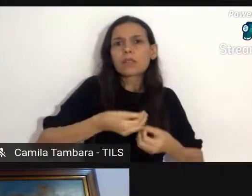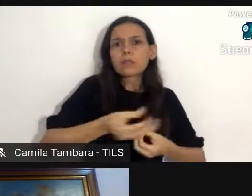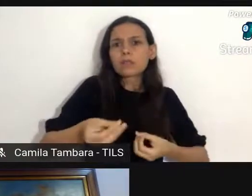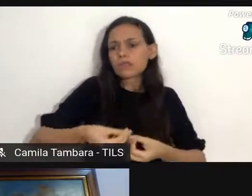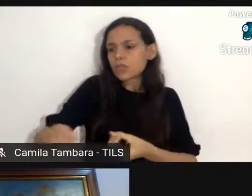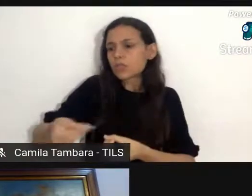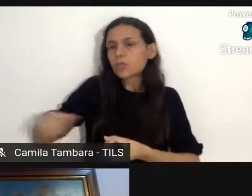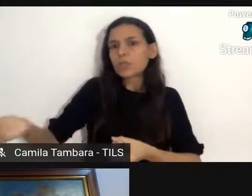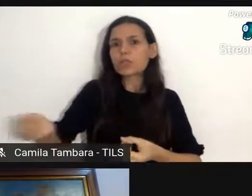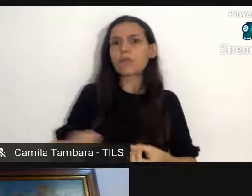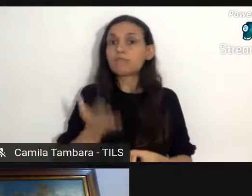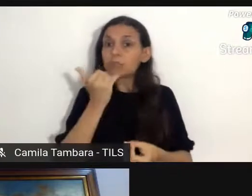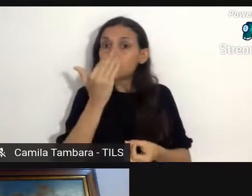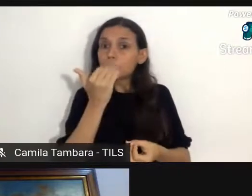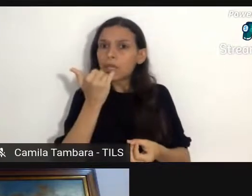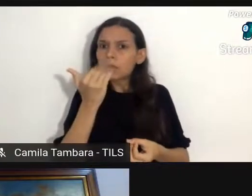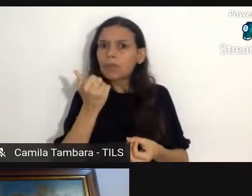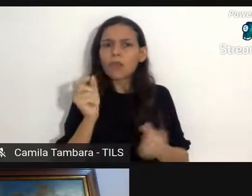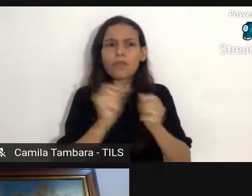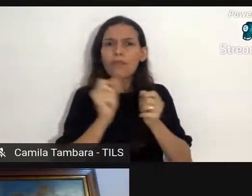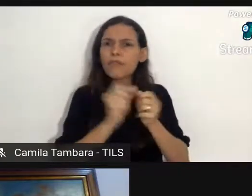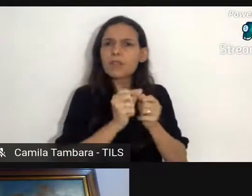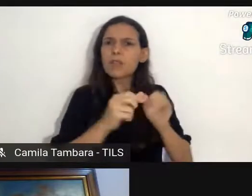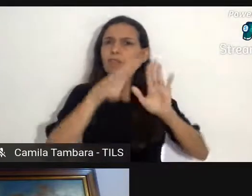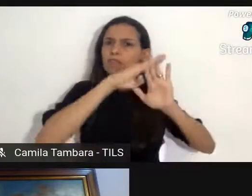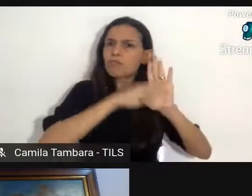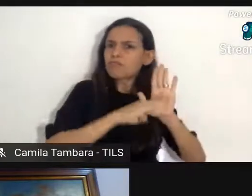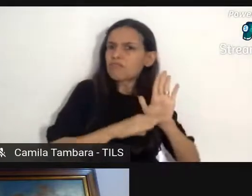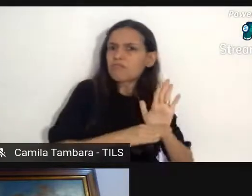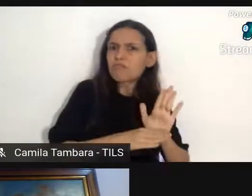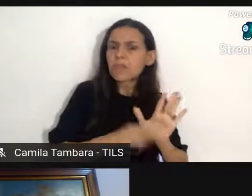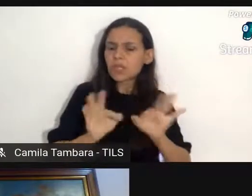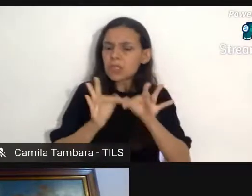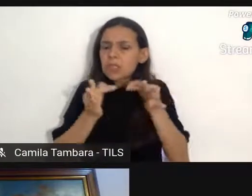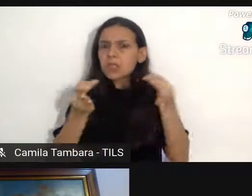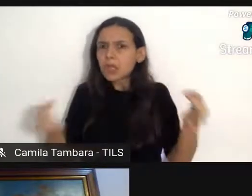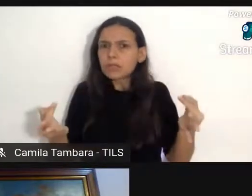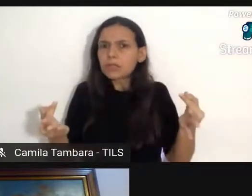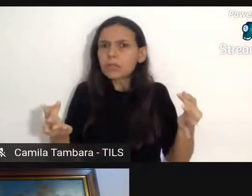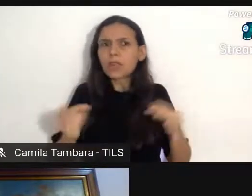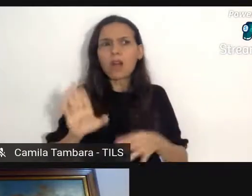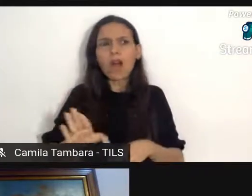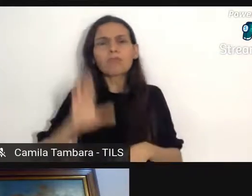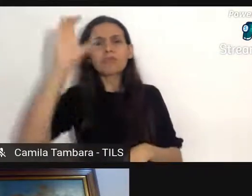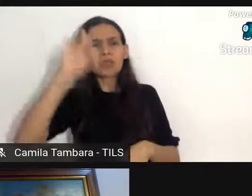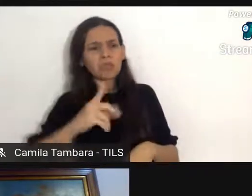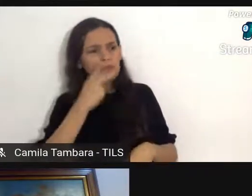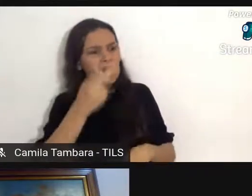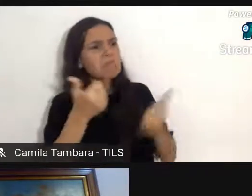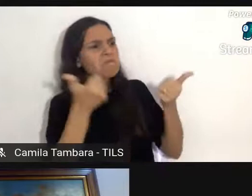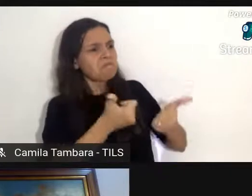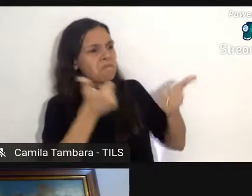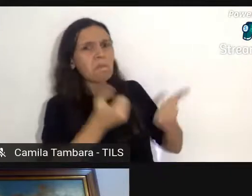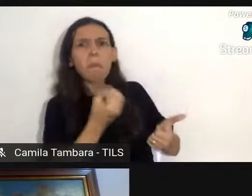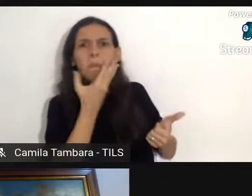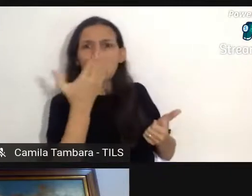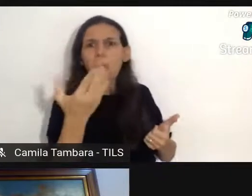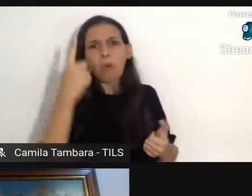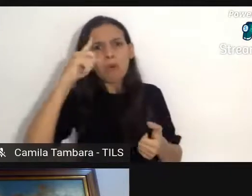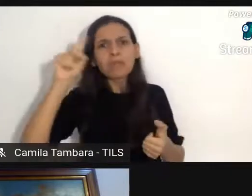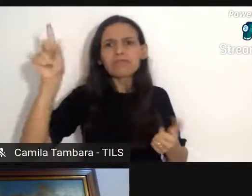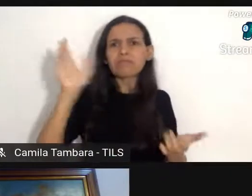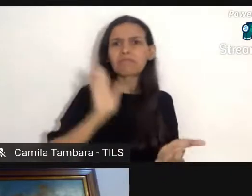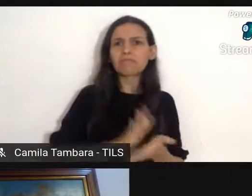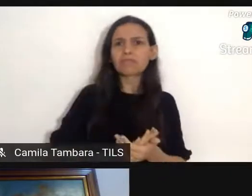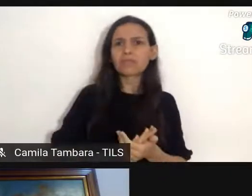poderia fazer um formulário simples, mas importante? E o diretor, ele fala, pô, excelente ideia, vamos tocar adiante isso aí,